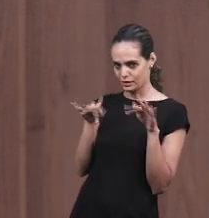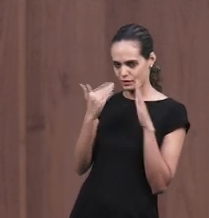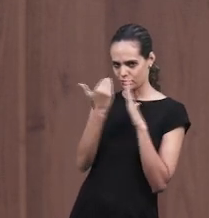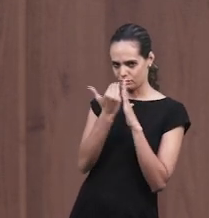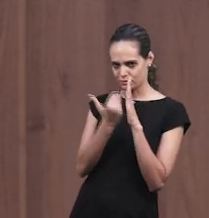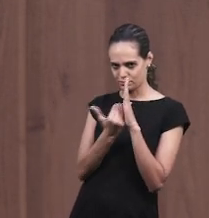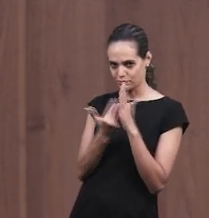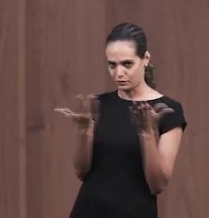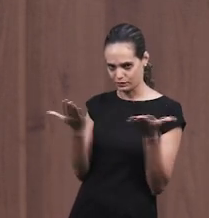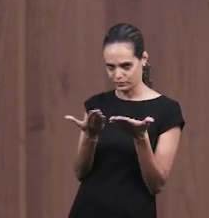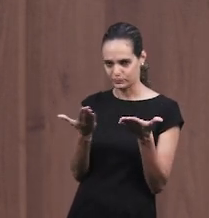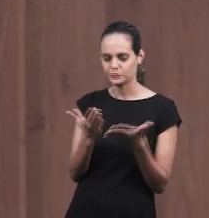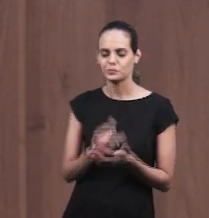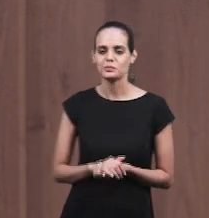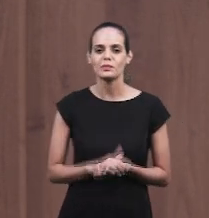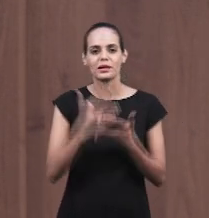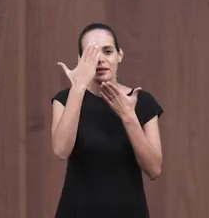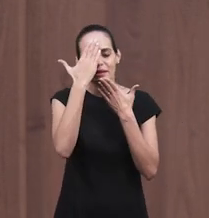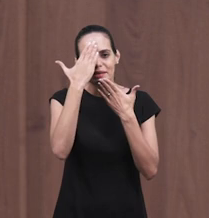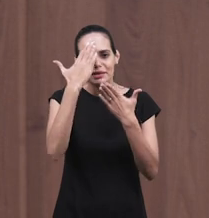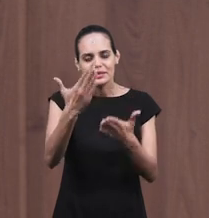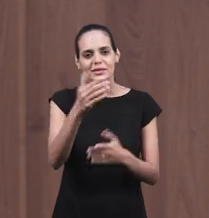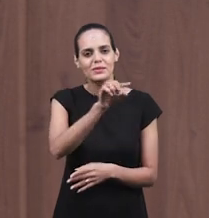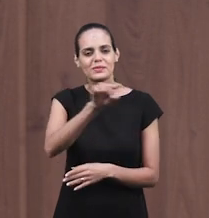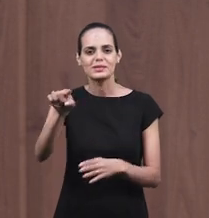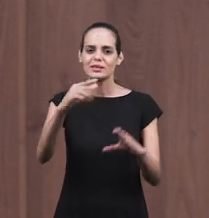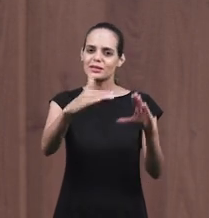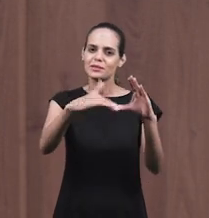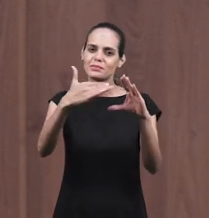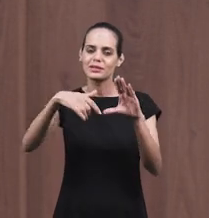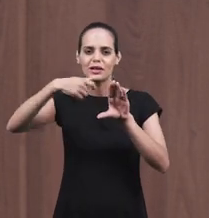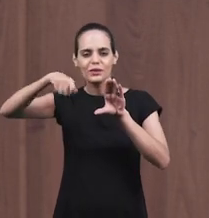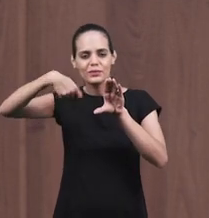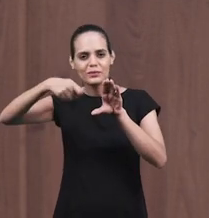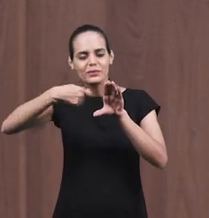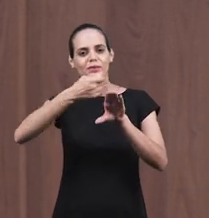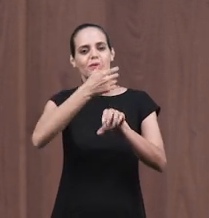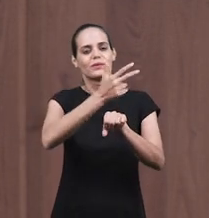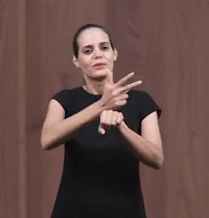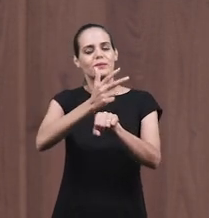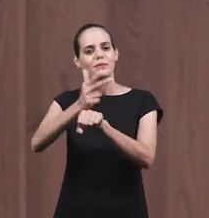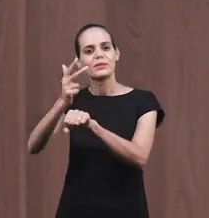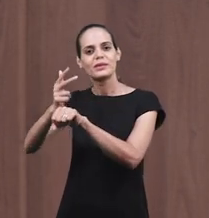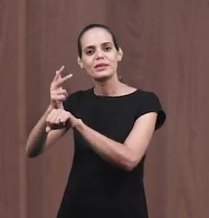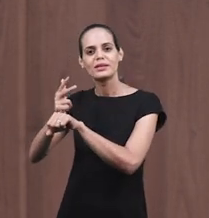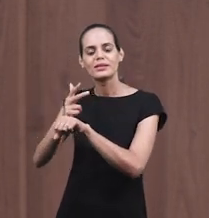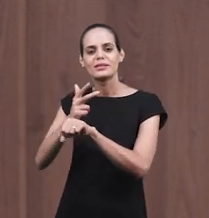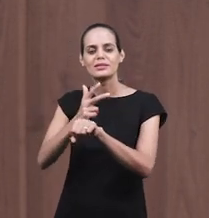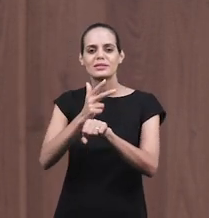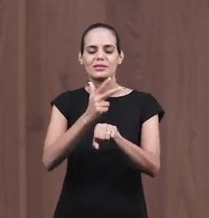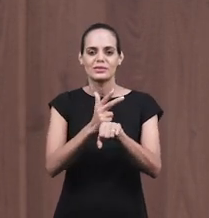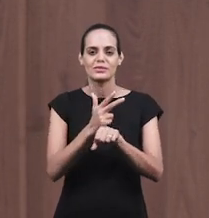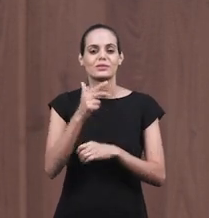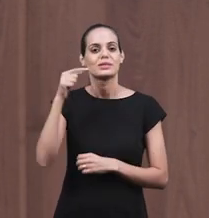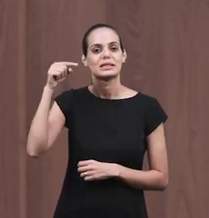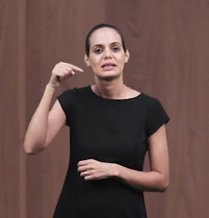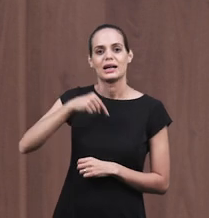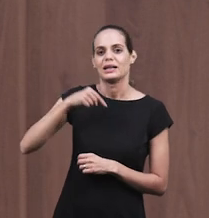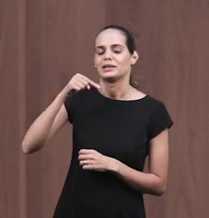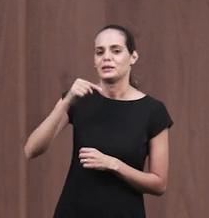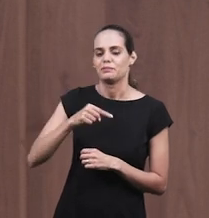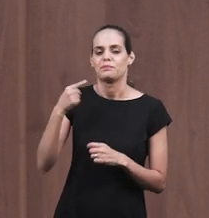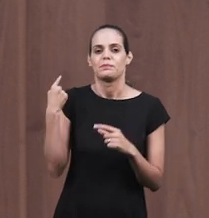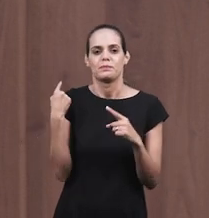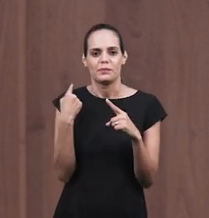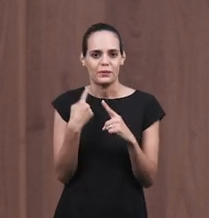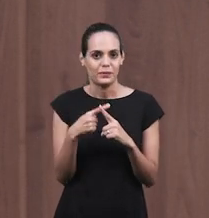programação e eu quero deixar aqui o meu agradecimento àqueles que têm enviado os seus vídeos para a nossa redação, a nossa